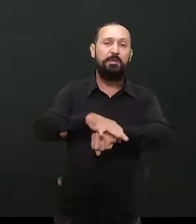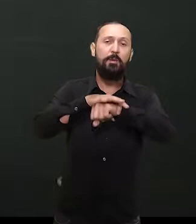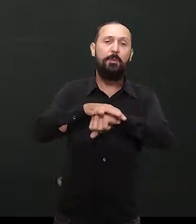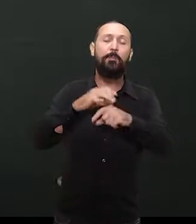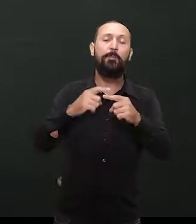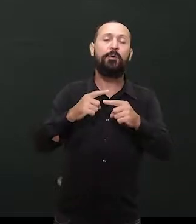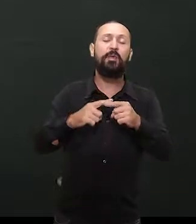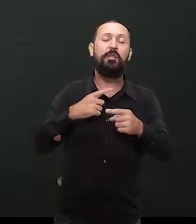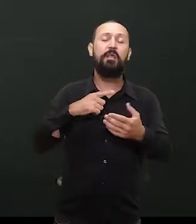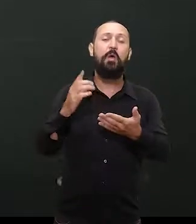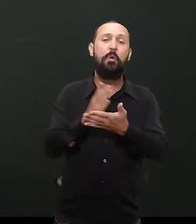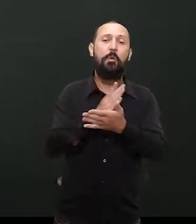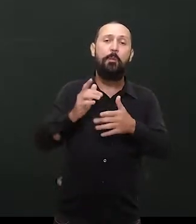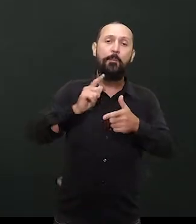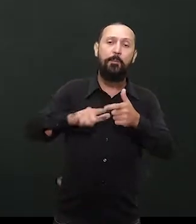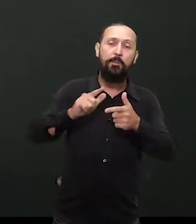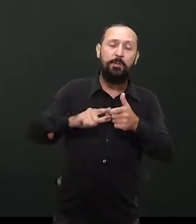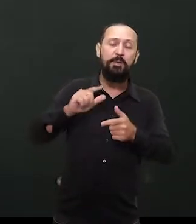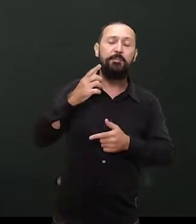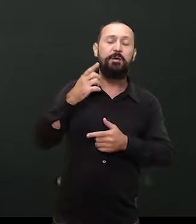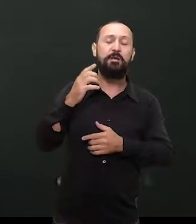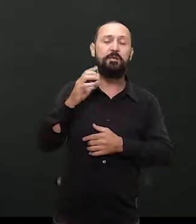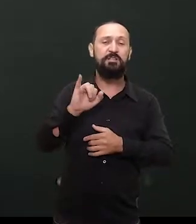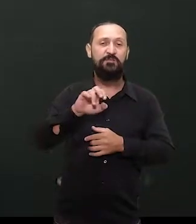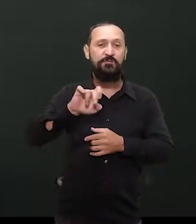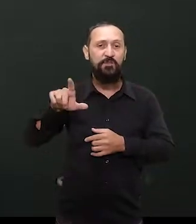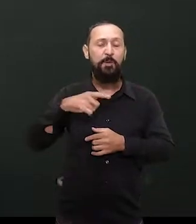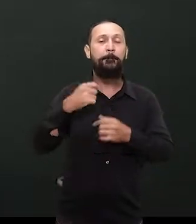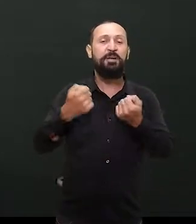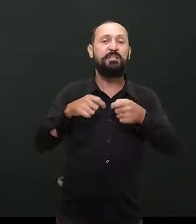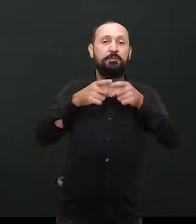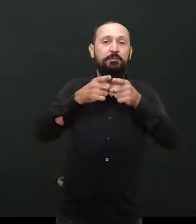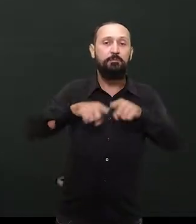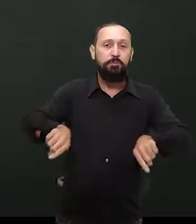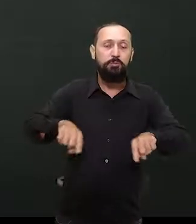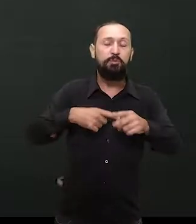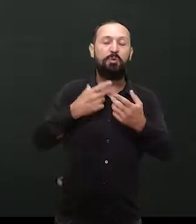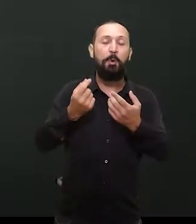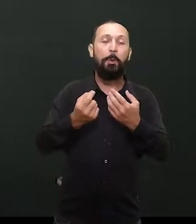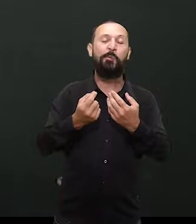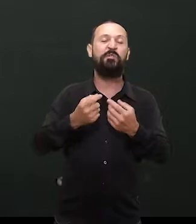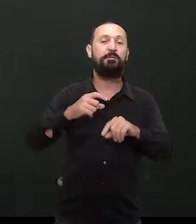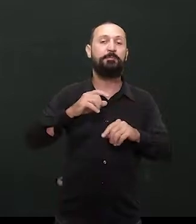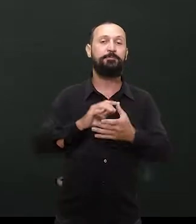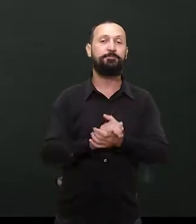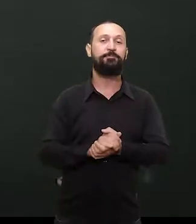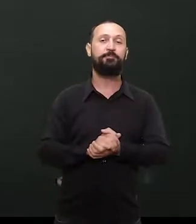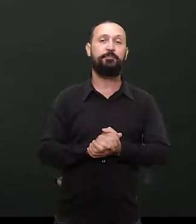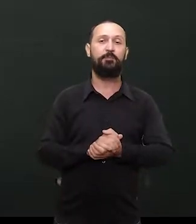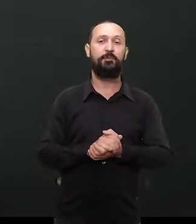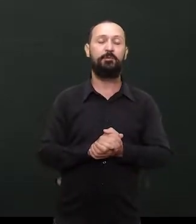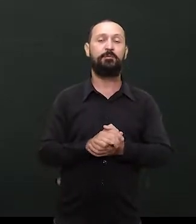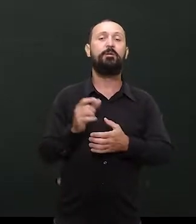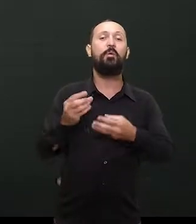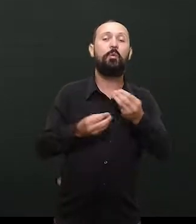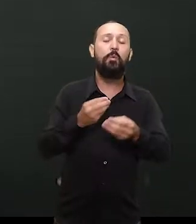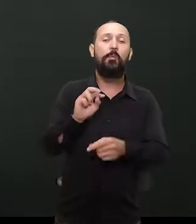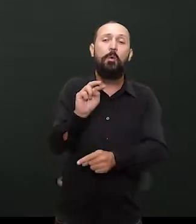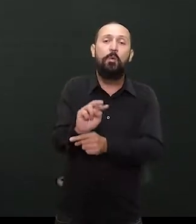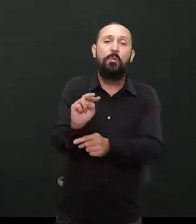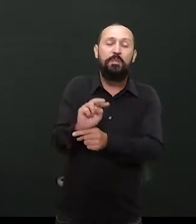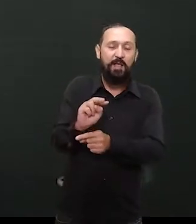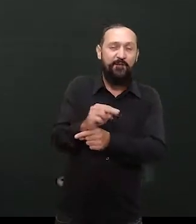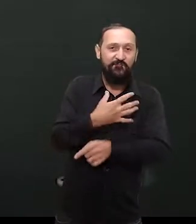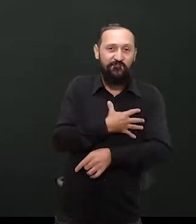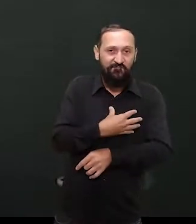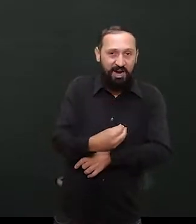a vítima tem algumas pendências na área Cível né como divórcio separação de bens guarda de